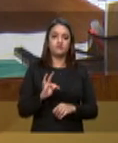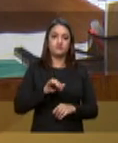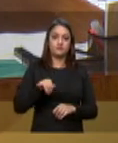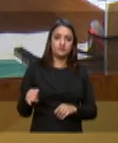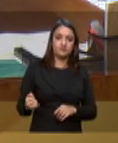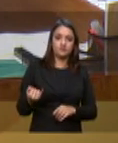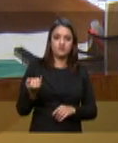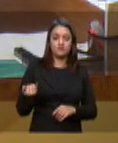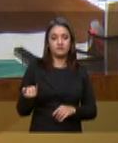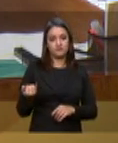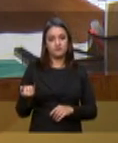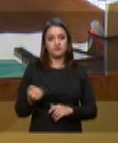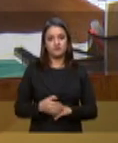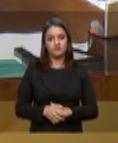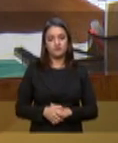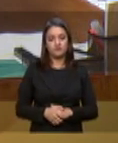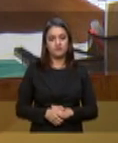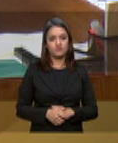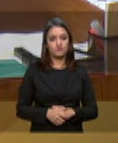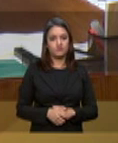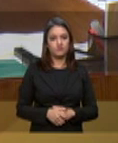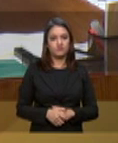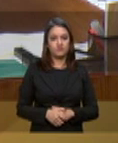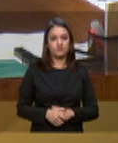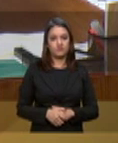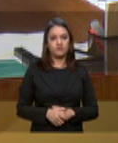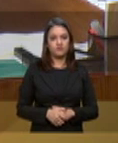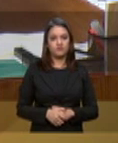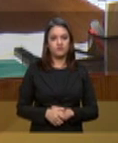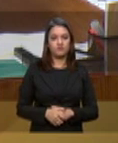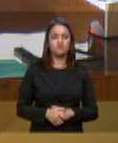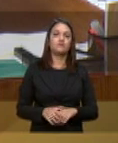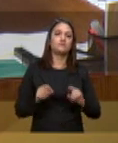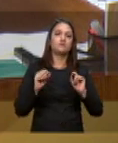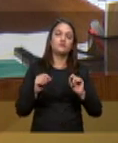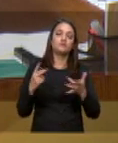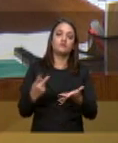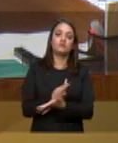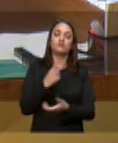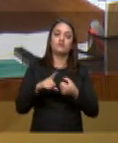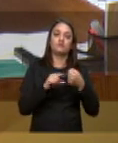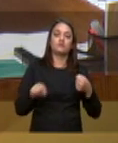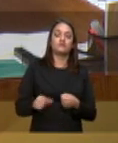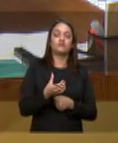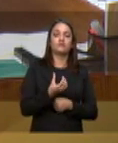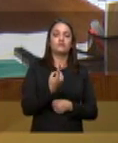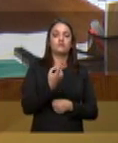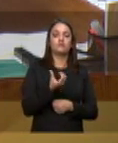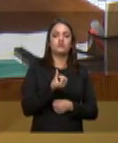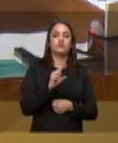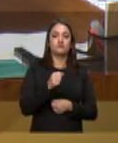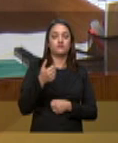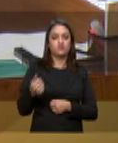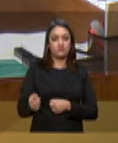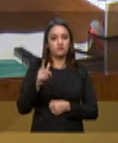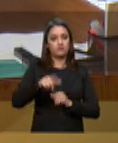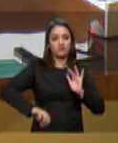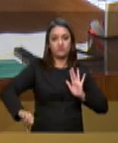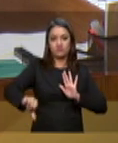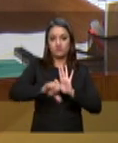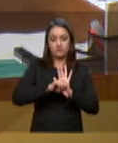em relação à matéria. A apropriação indébita disciplinada no artigo 168-A do Código Penal consubstancia crime